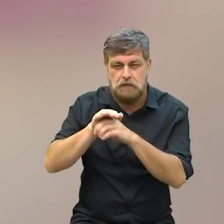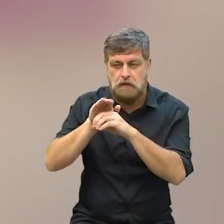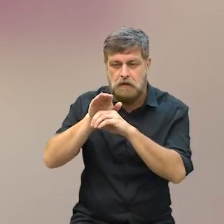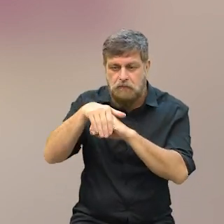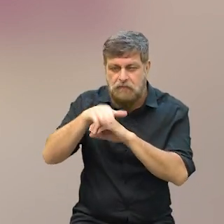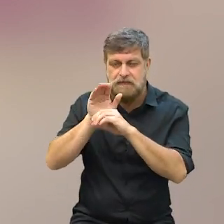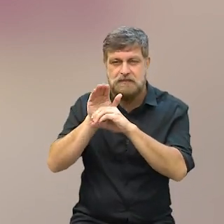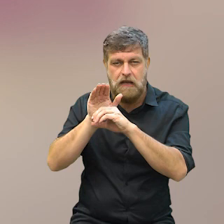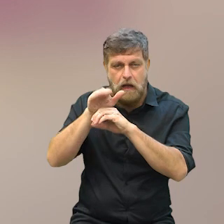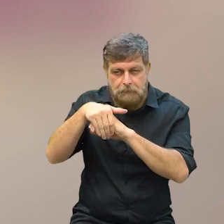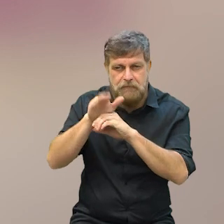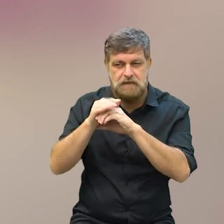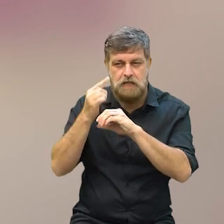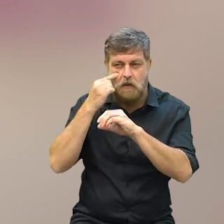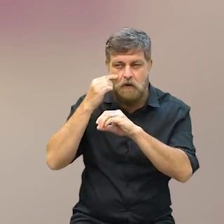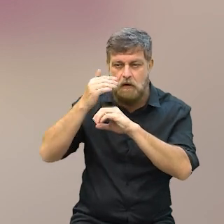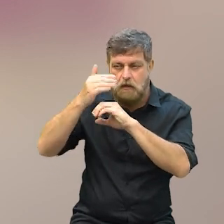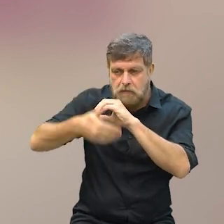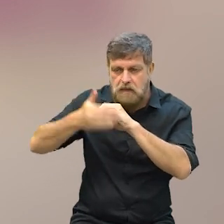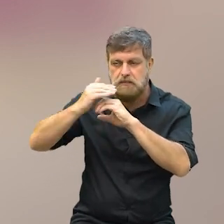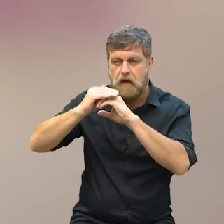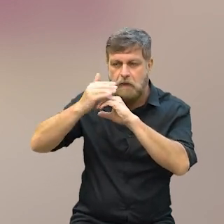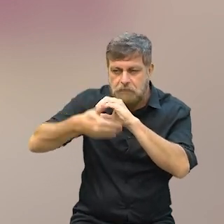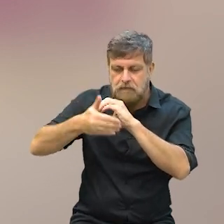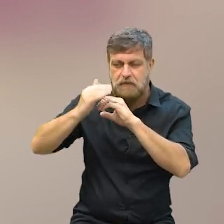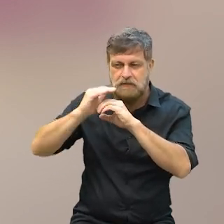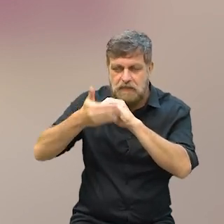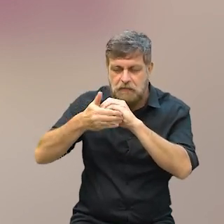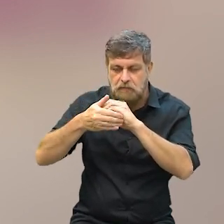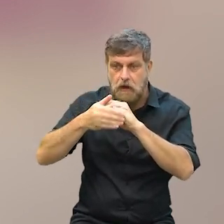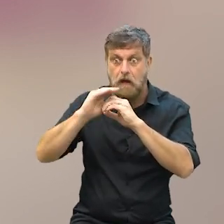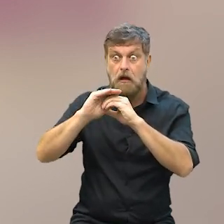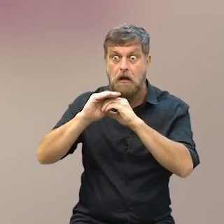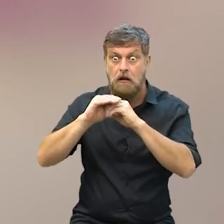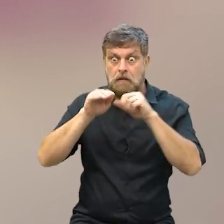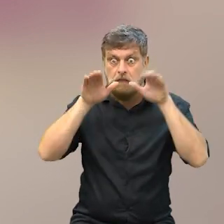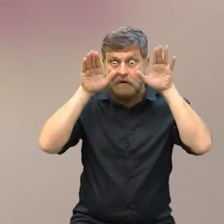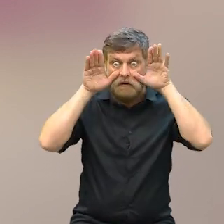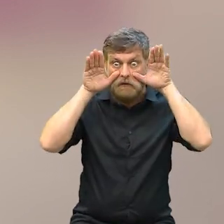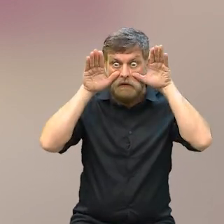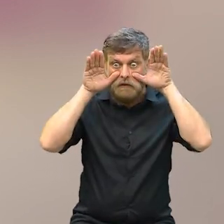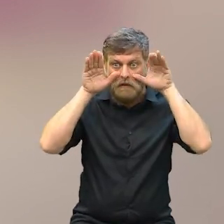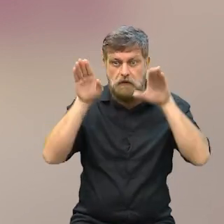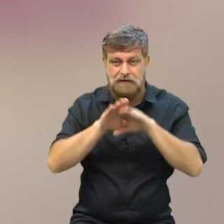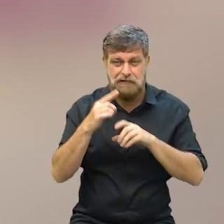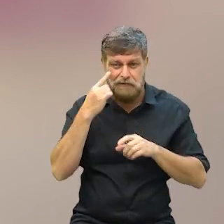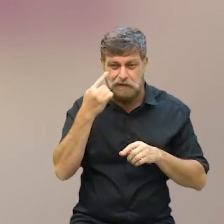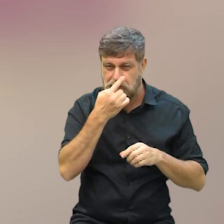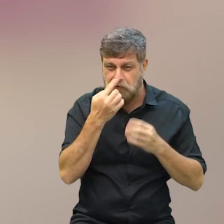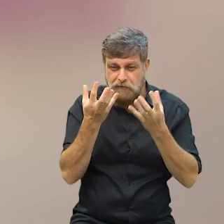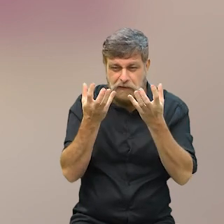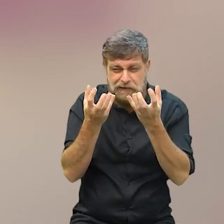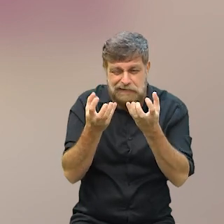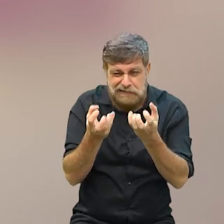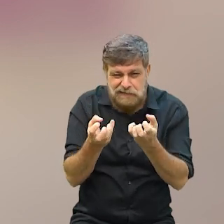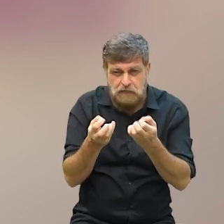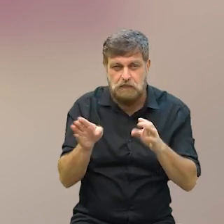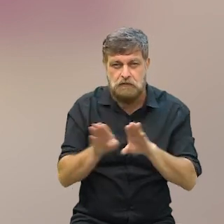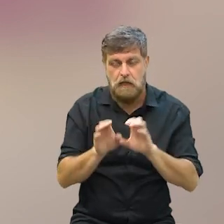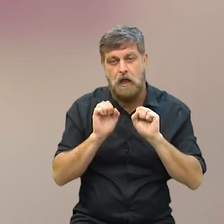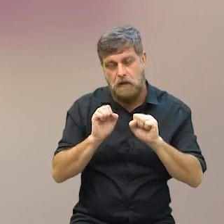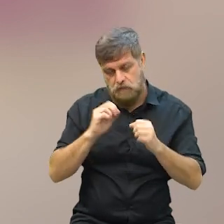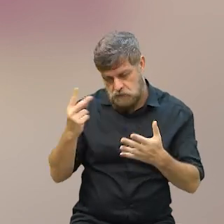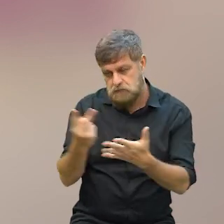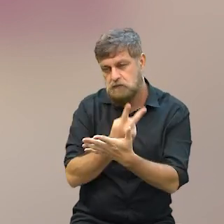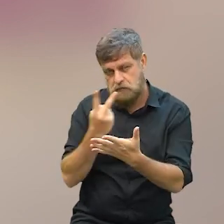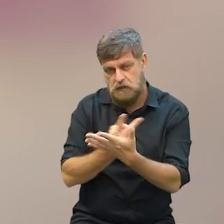pisca tanto para tentar enxergar e forçar a vista. Então, tem vários problemas, sim, que podem acarretar um